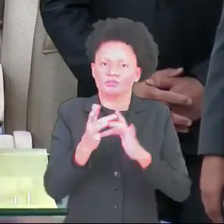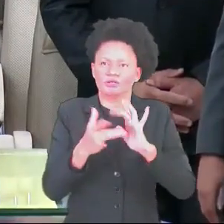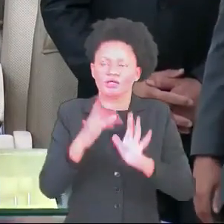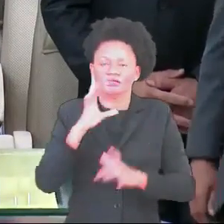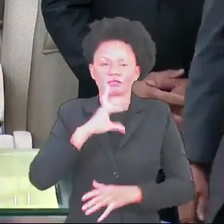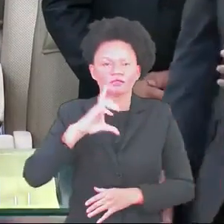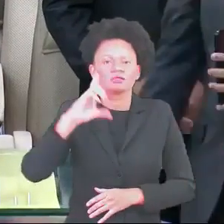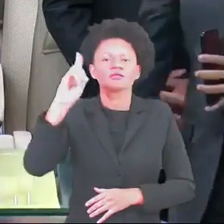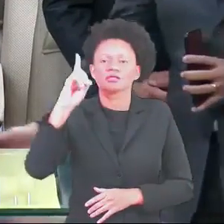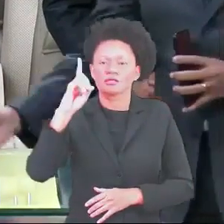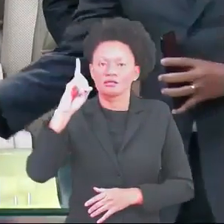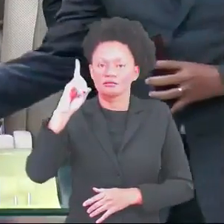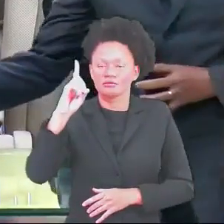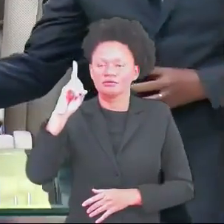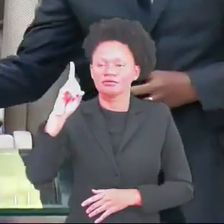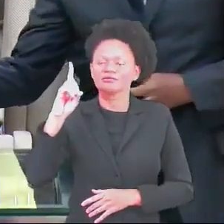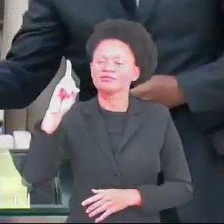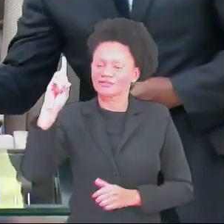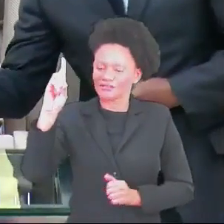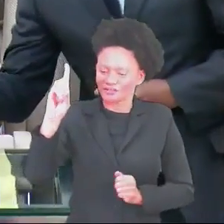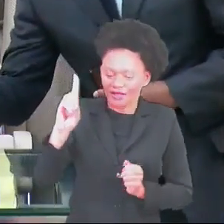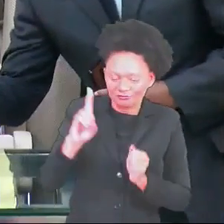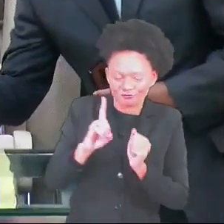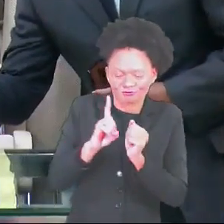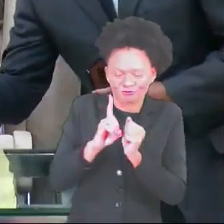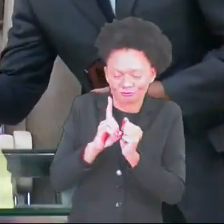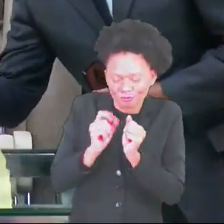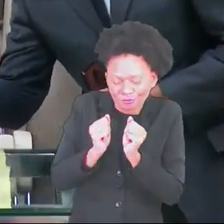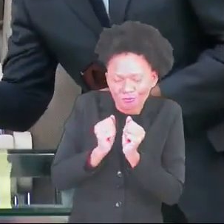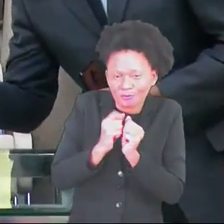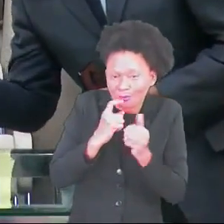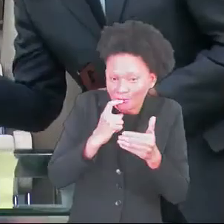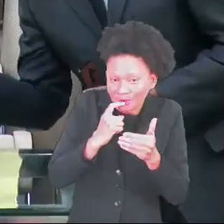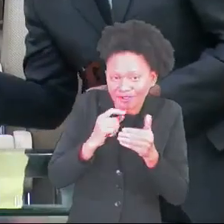de perto, é Deus de longe.